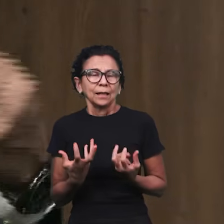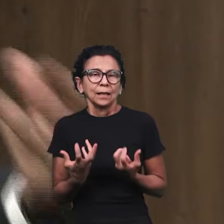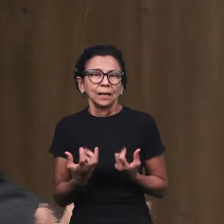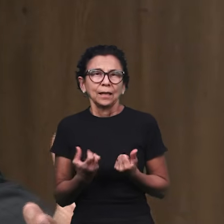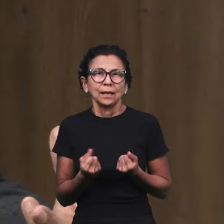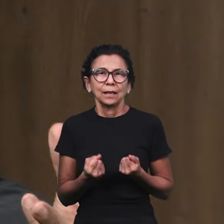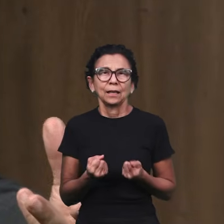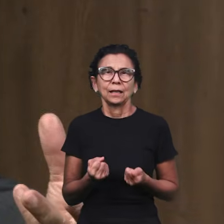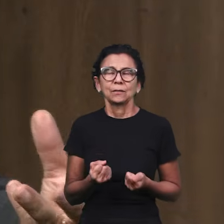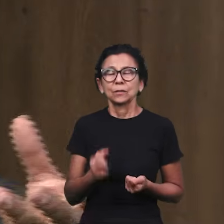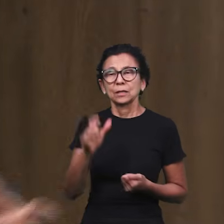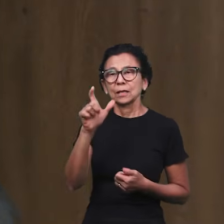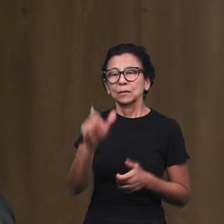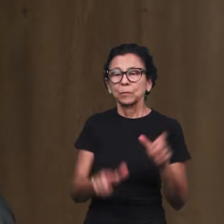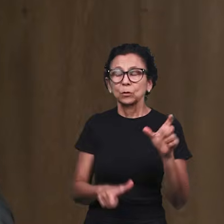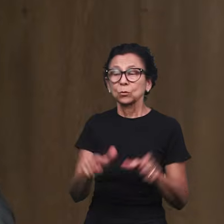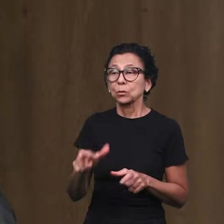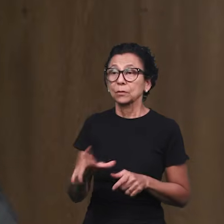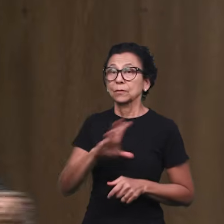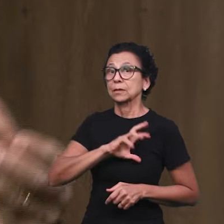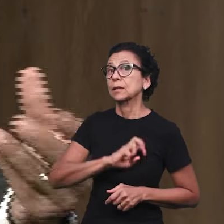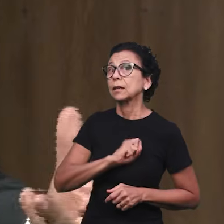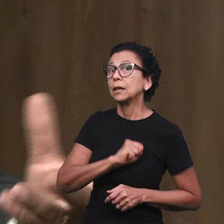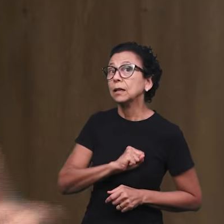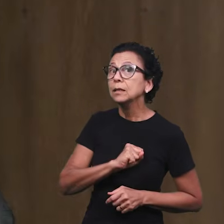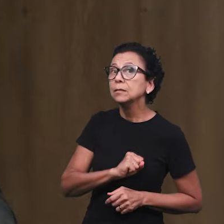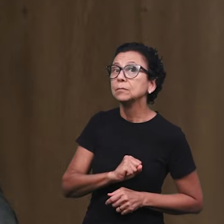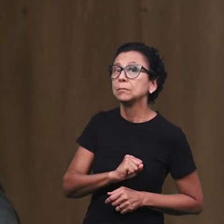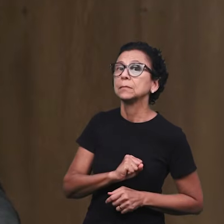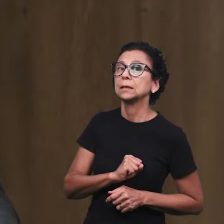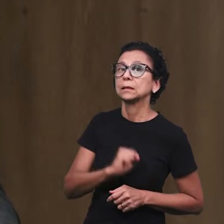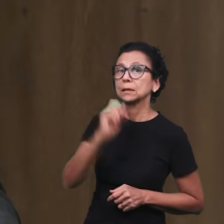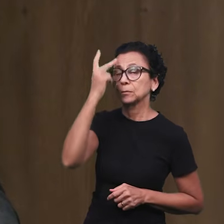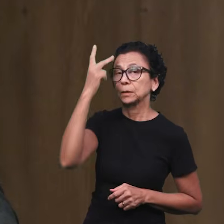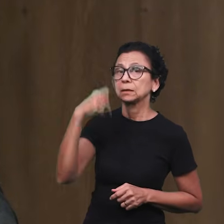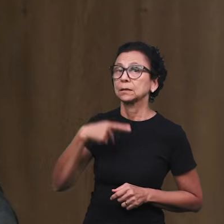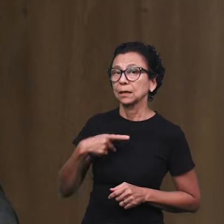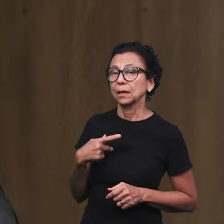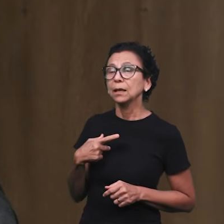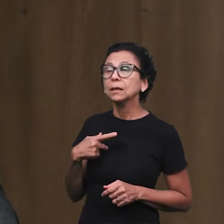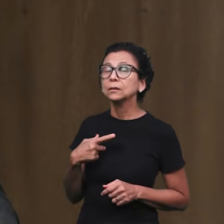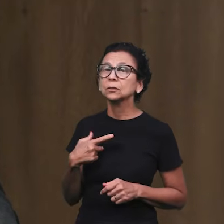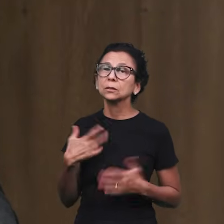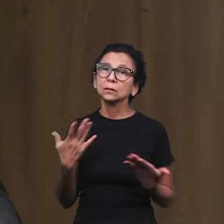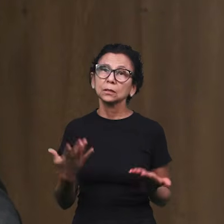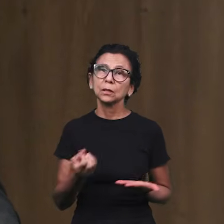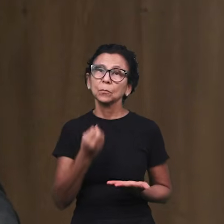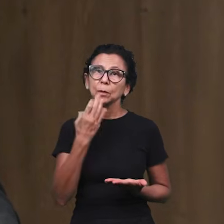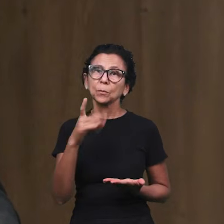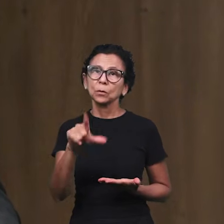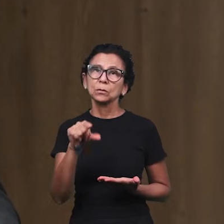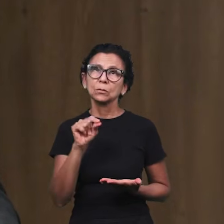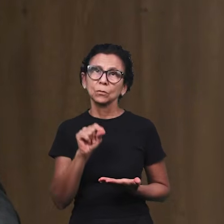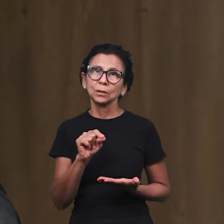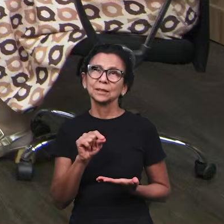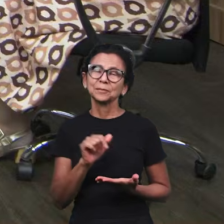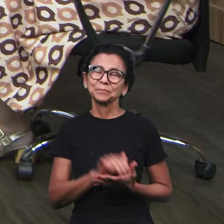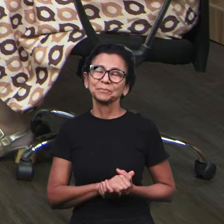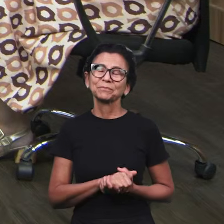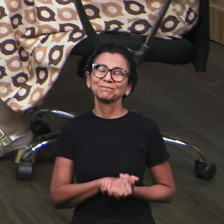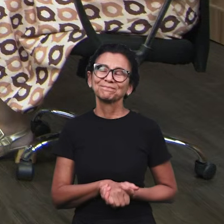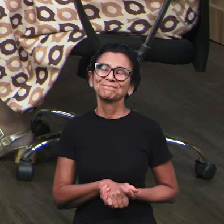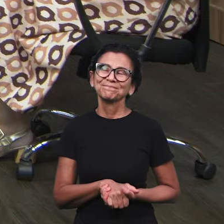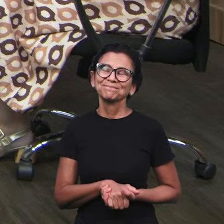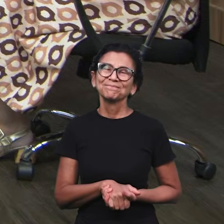à pessoa humana, né? Então, é uma excelente atividade a escolher.